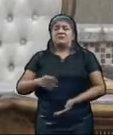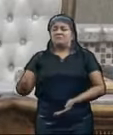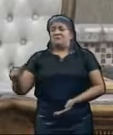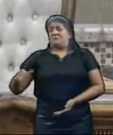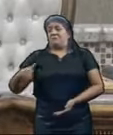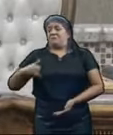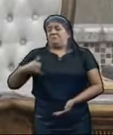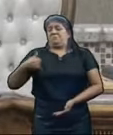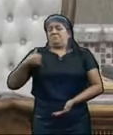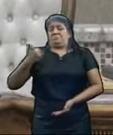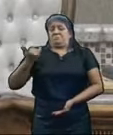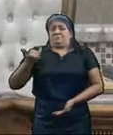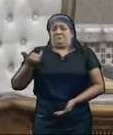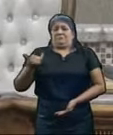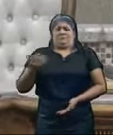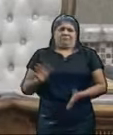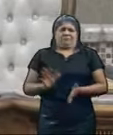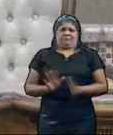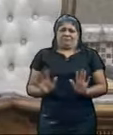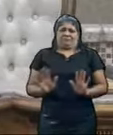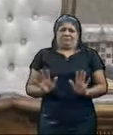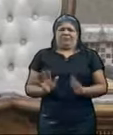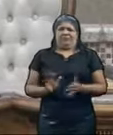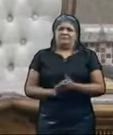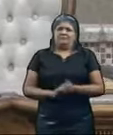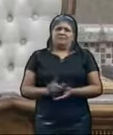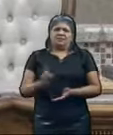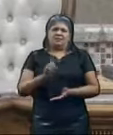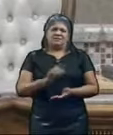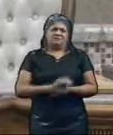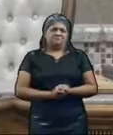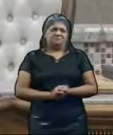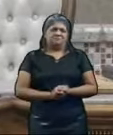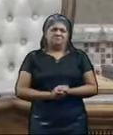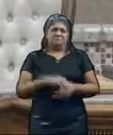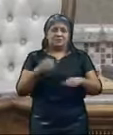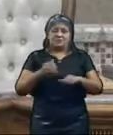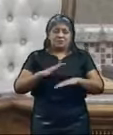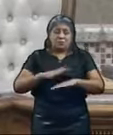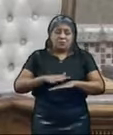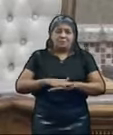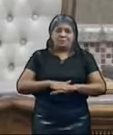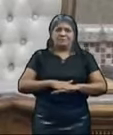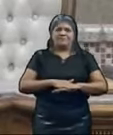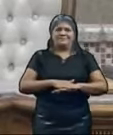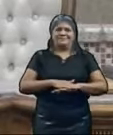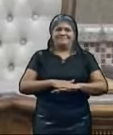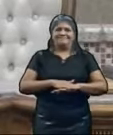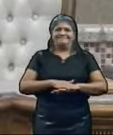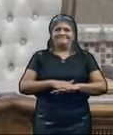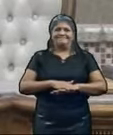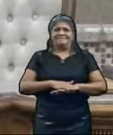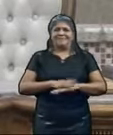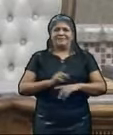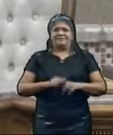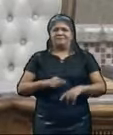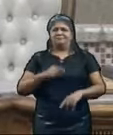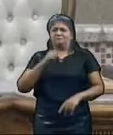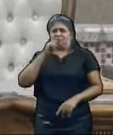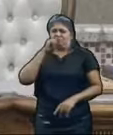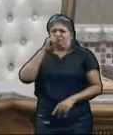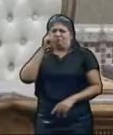arrogância que é exatamente o contrário da pobreza né Jesus nos referindo aqui arrogância